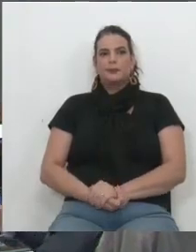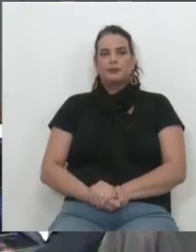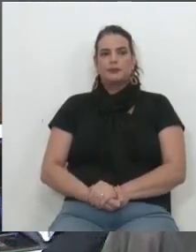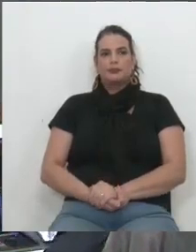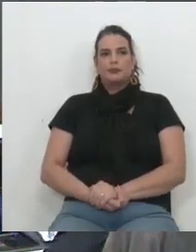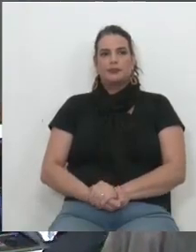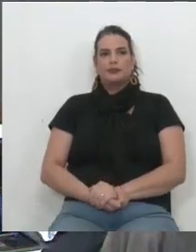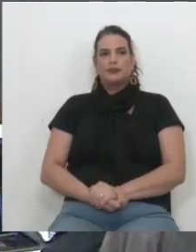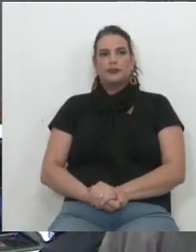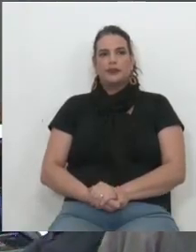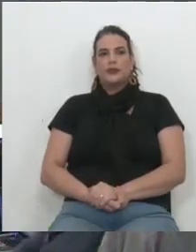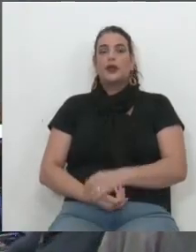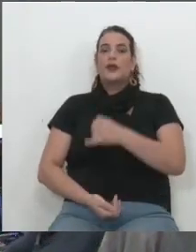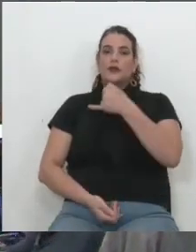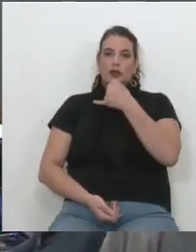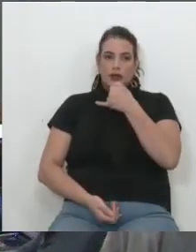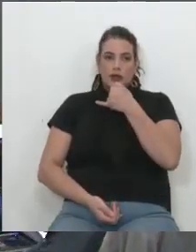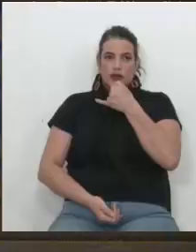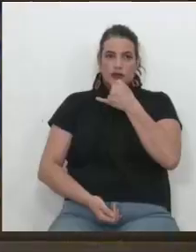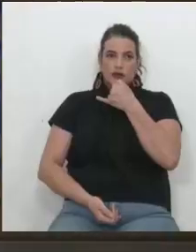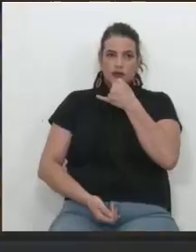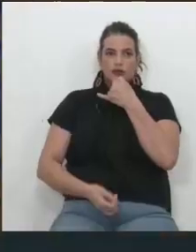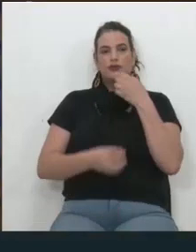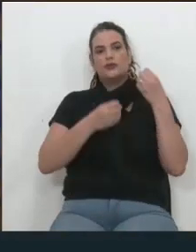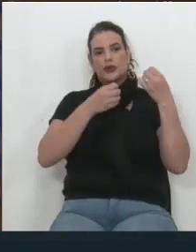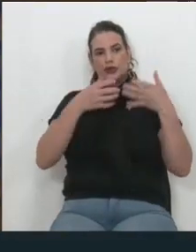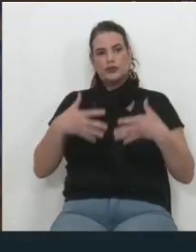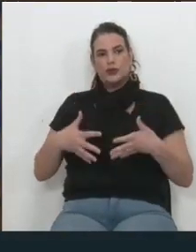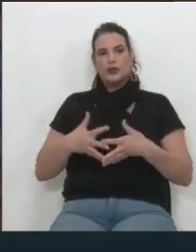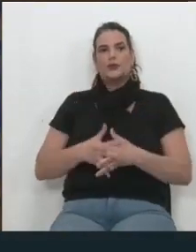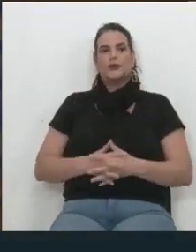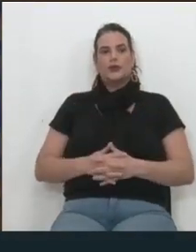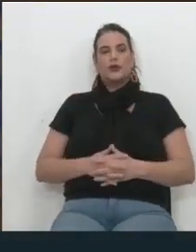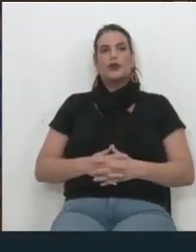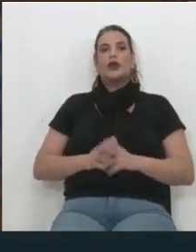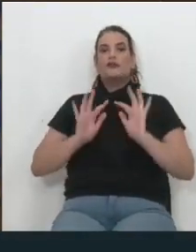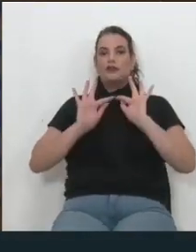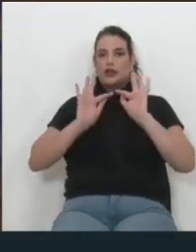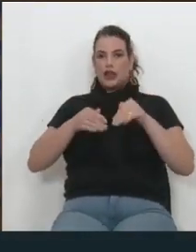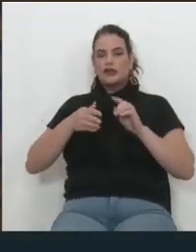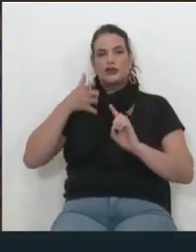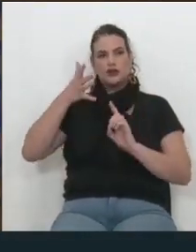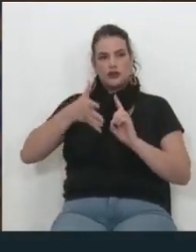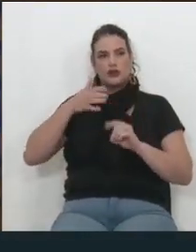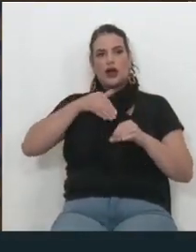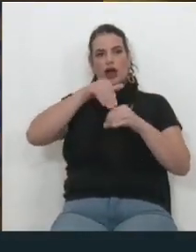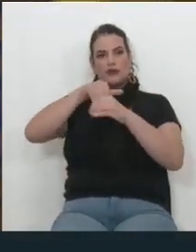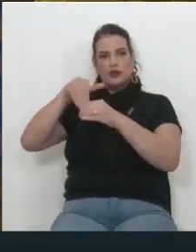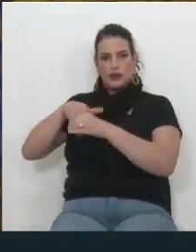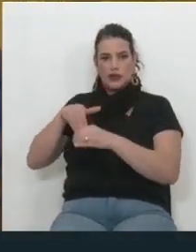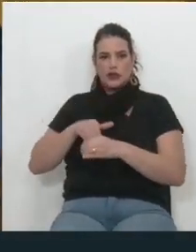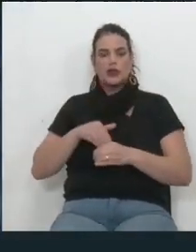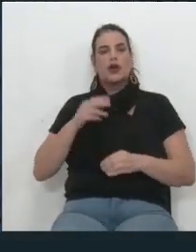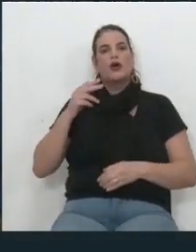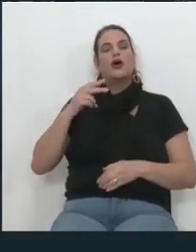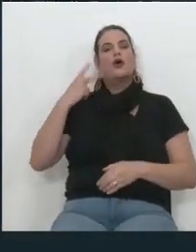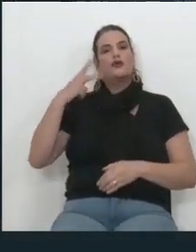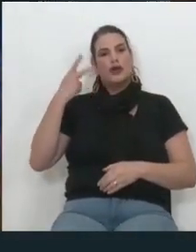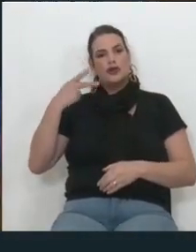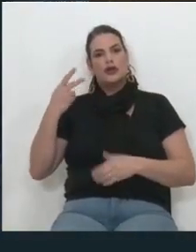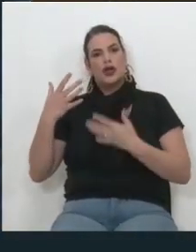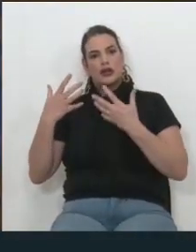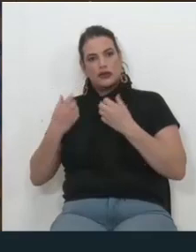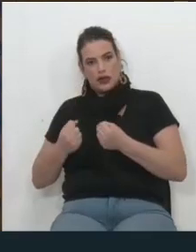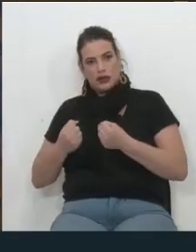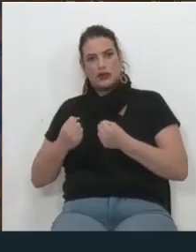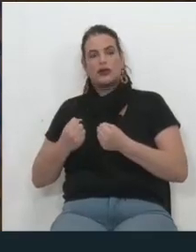Triste o que o vereador acabou de citar. Encerrada a discussão, em votação. Os vereadores favoráveis para a presença estão,